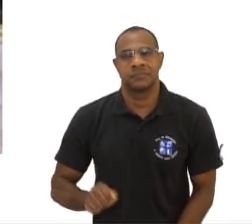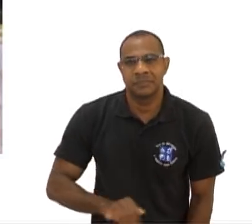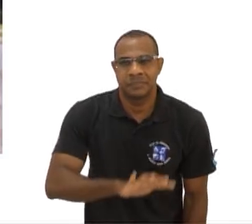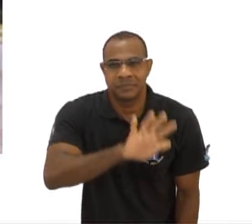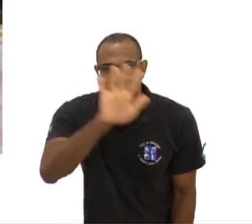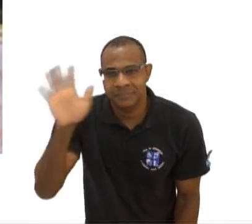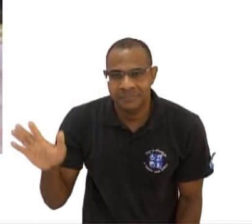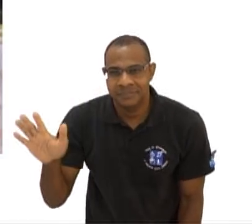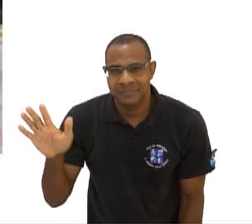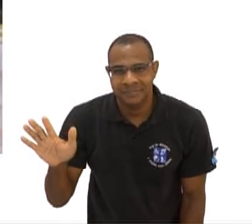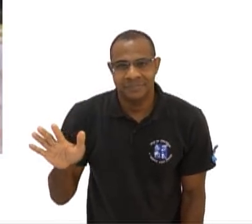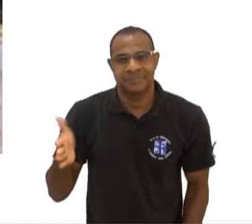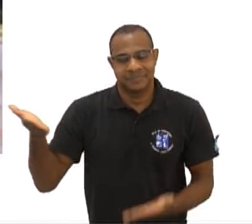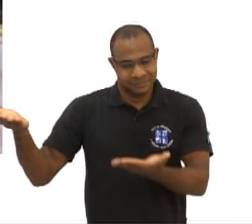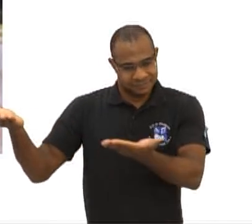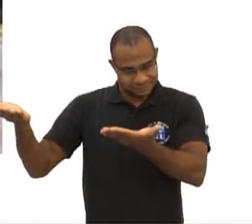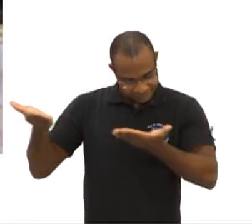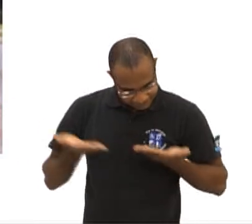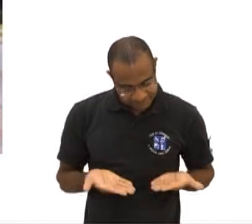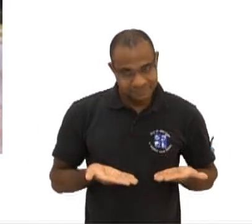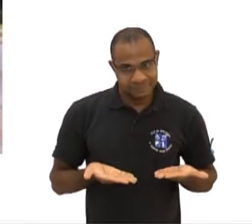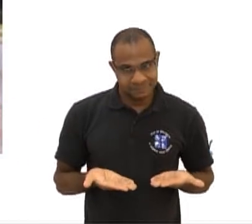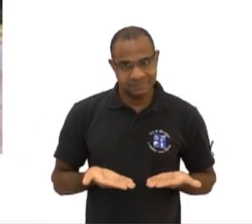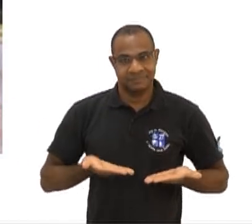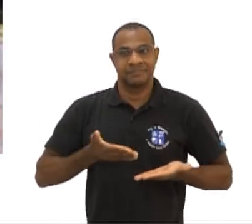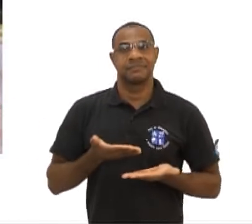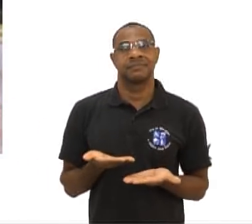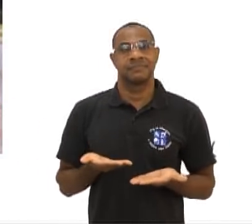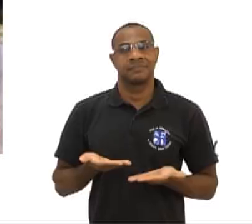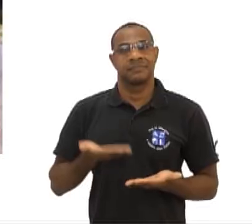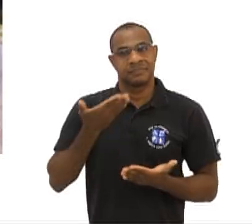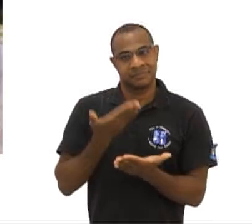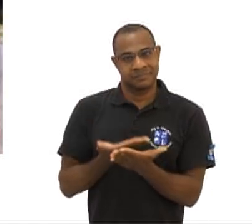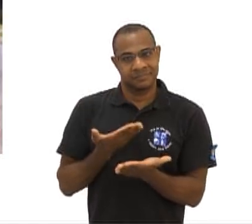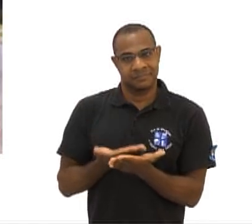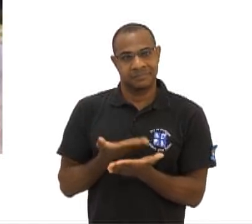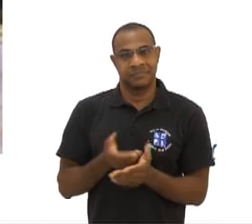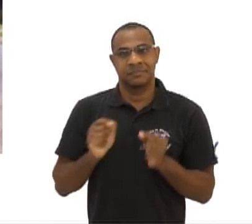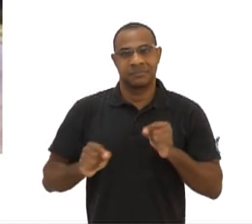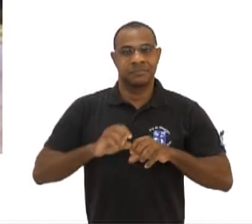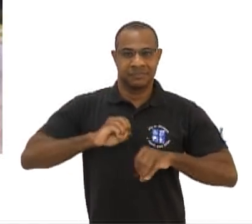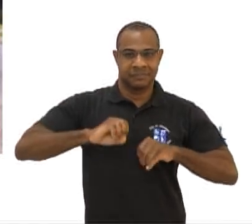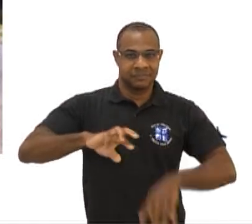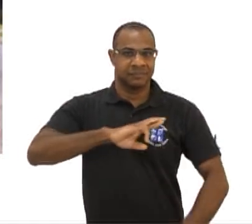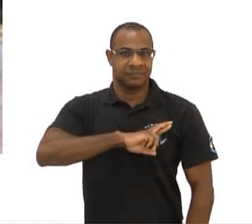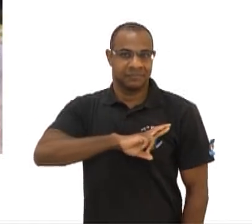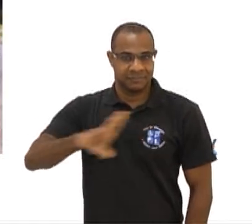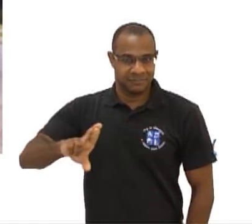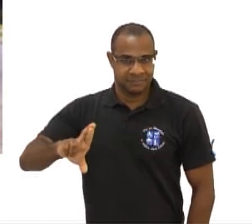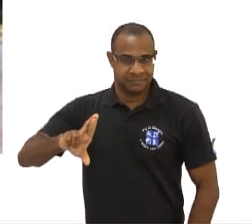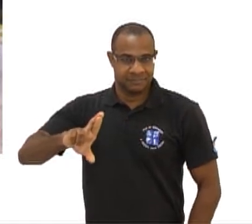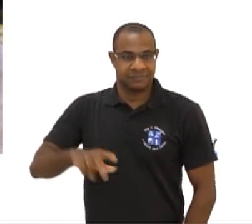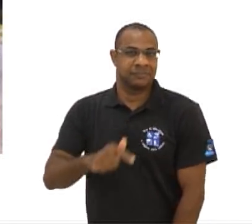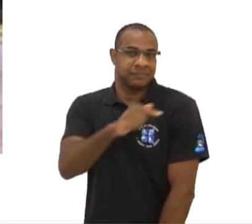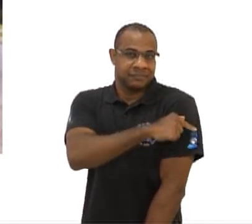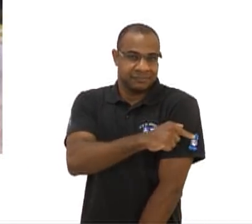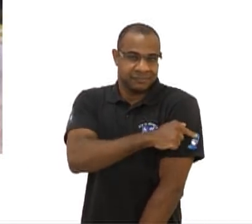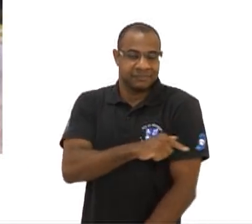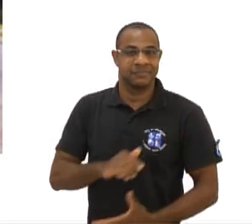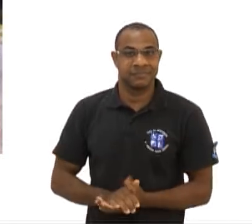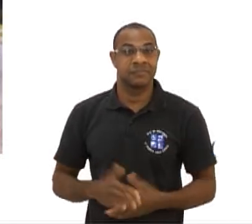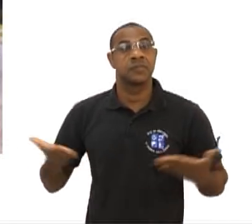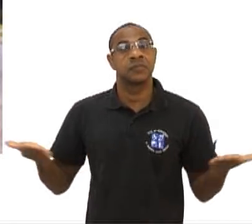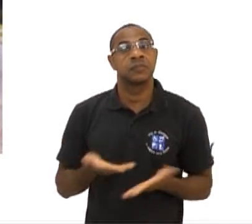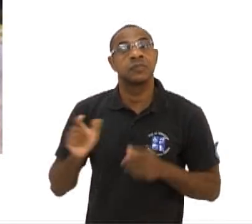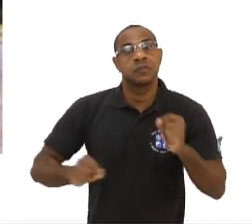Olá! Sejam todos e todas muito bem-vindos a mais uma aula de ensino religioso para o 7º ano. E